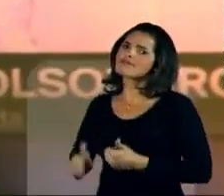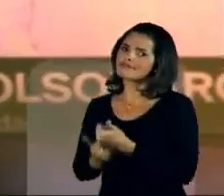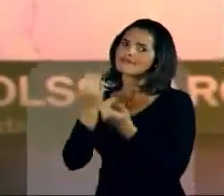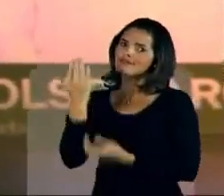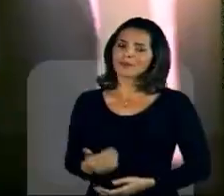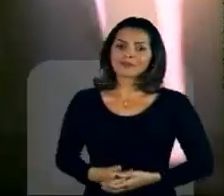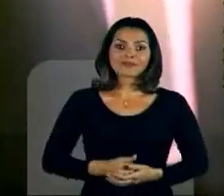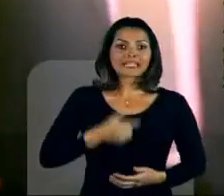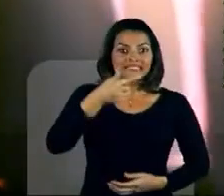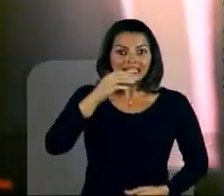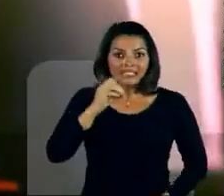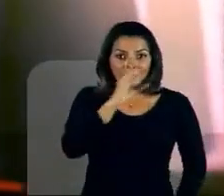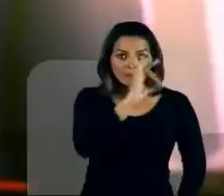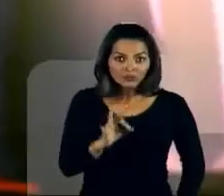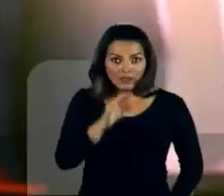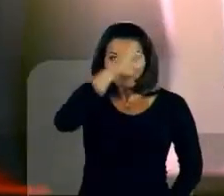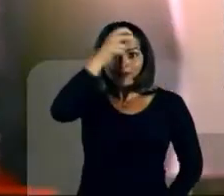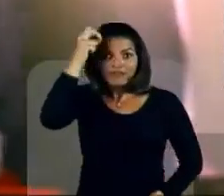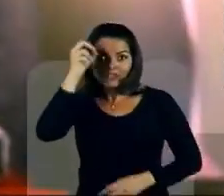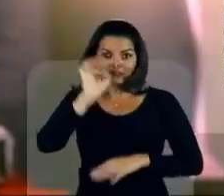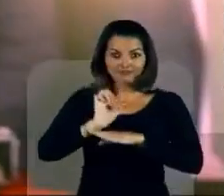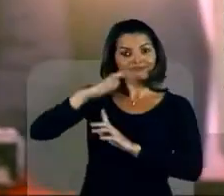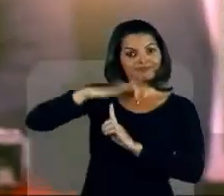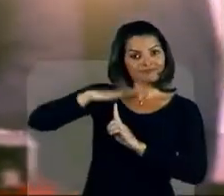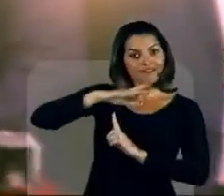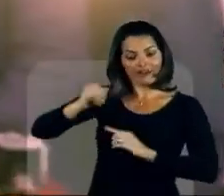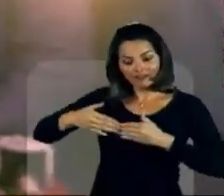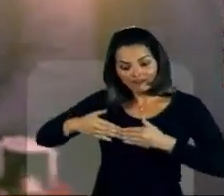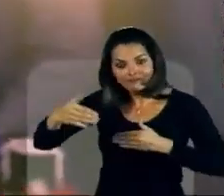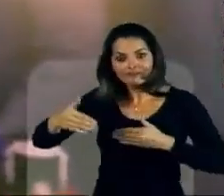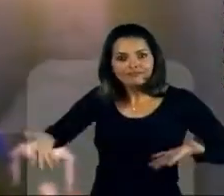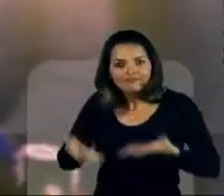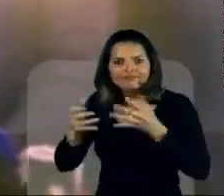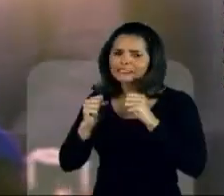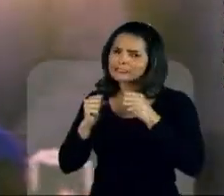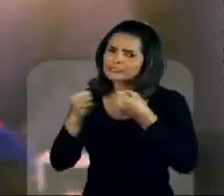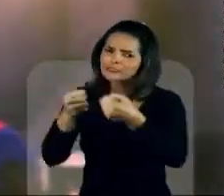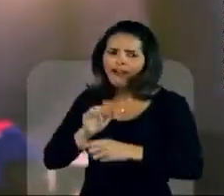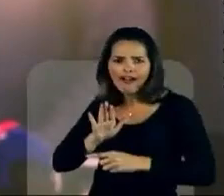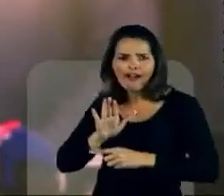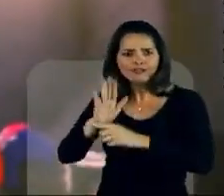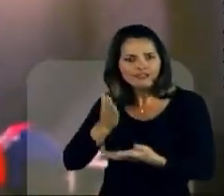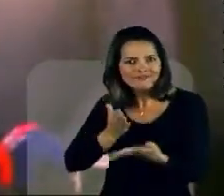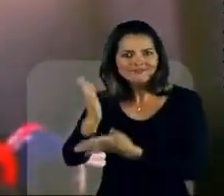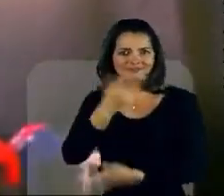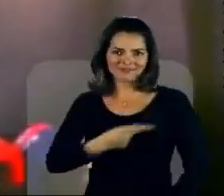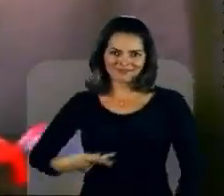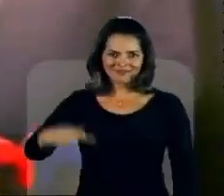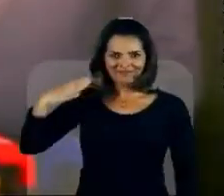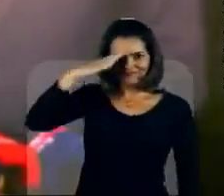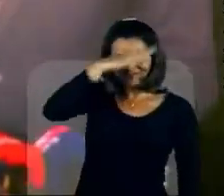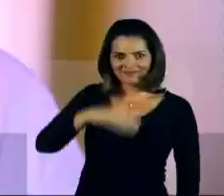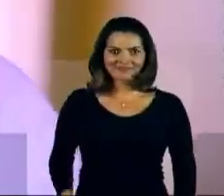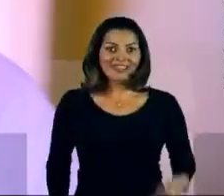de coração. Mais de 70% dos prefeitos do Paraná vão estar nesse segundo turno dedicados a ajudar nessa